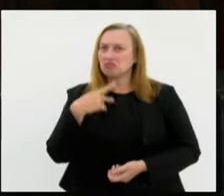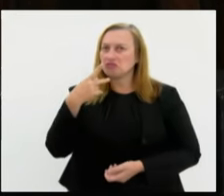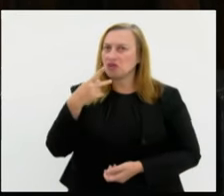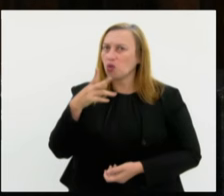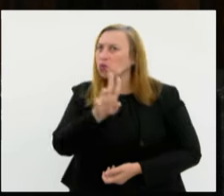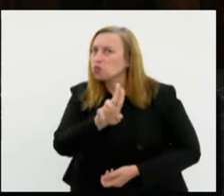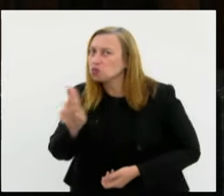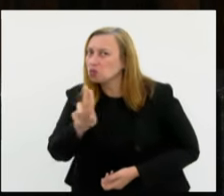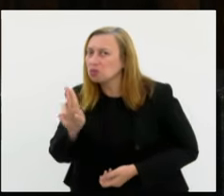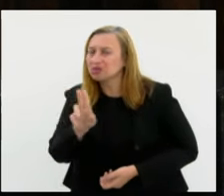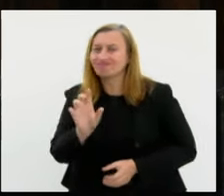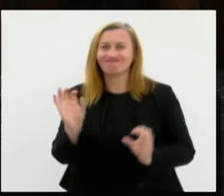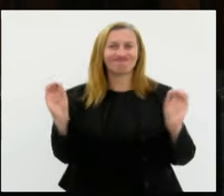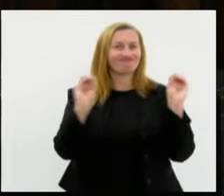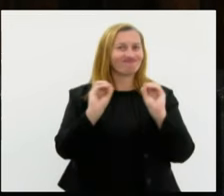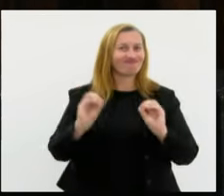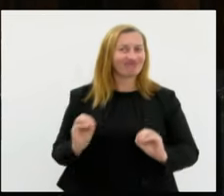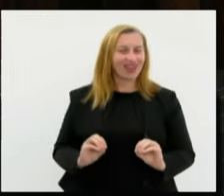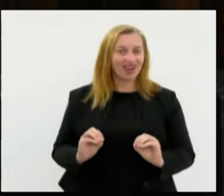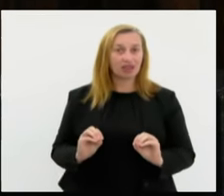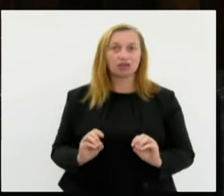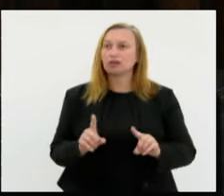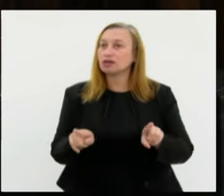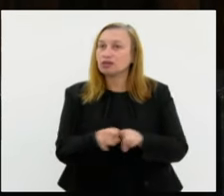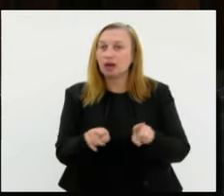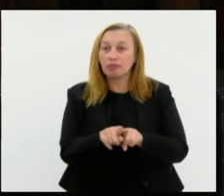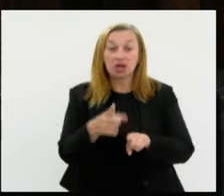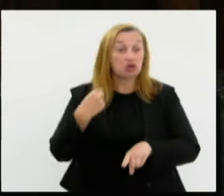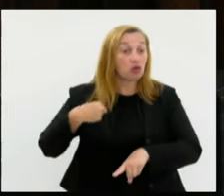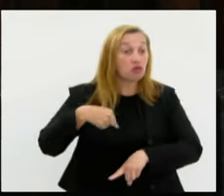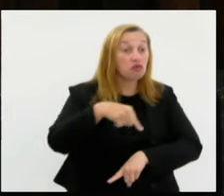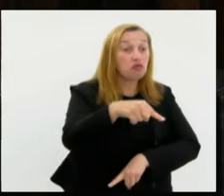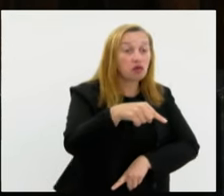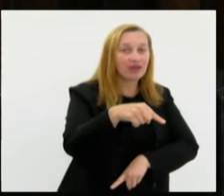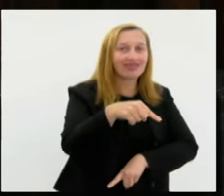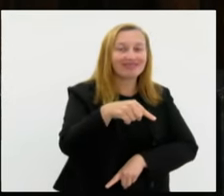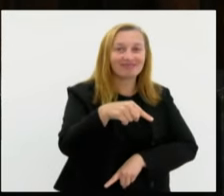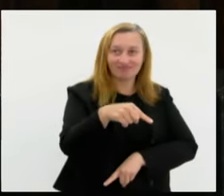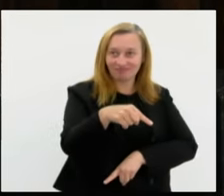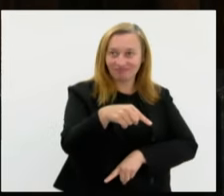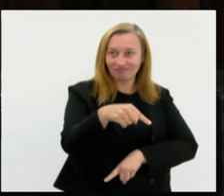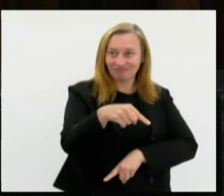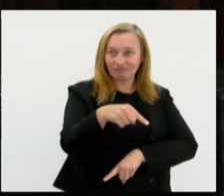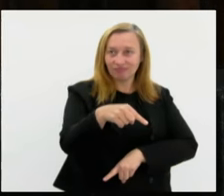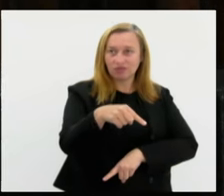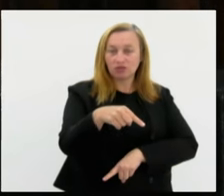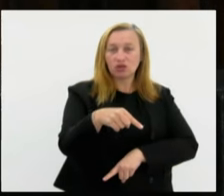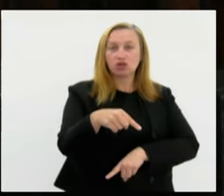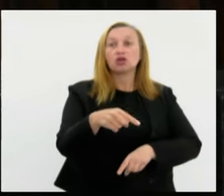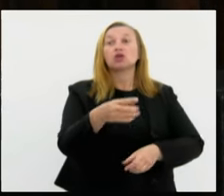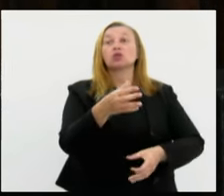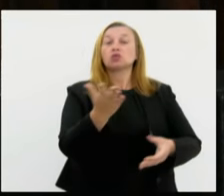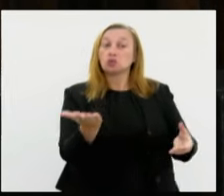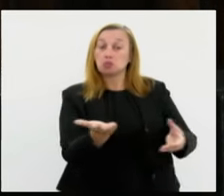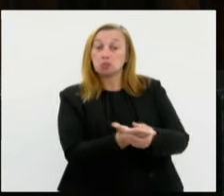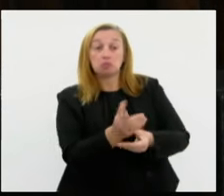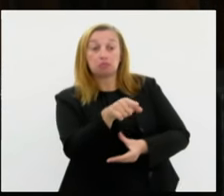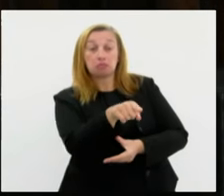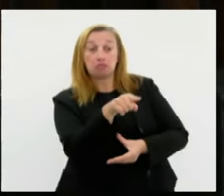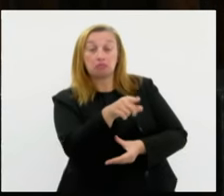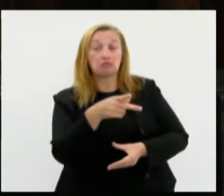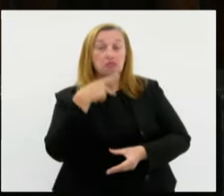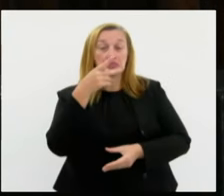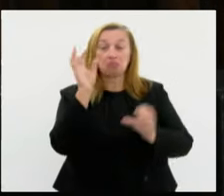ação judicial, não se manifestou até aquele momento na sede do inquérito, e é um inquérito